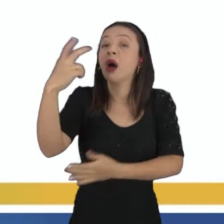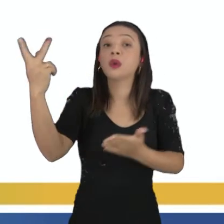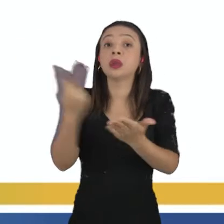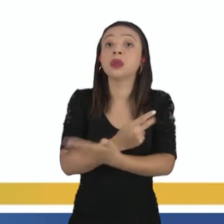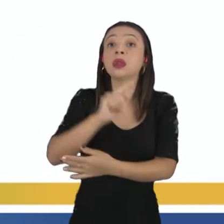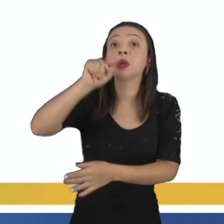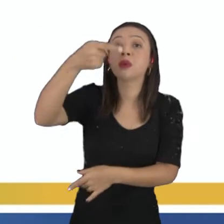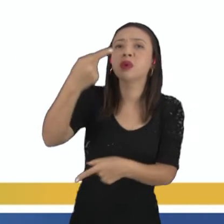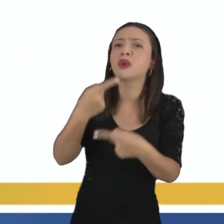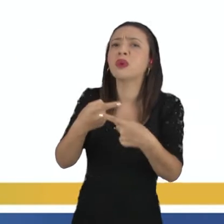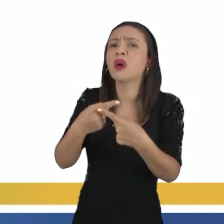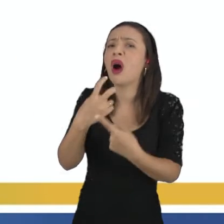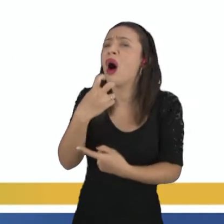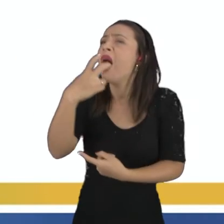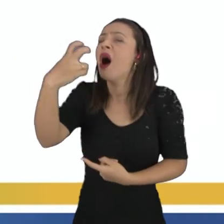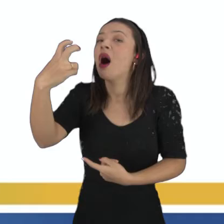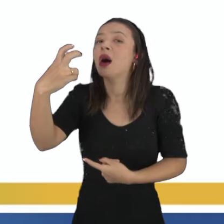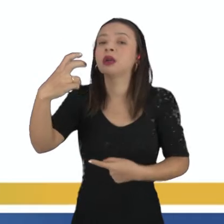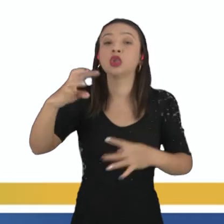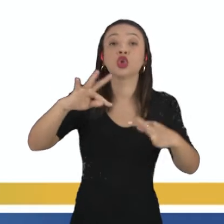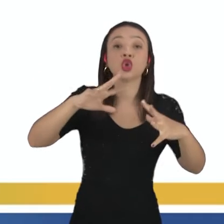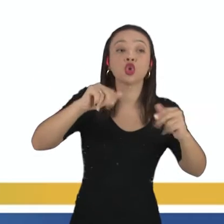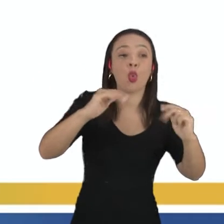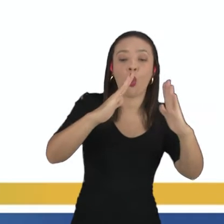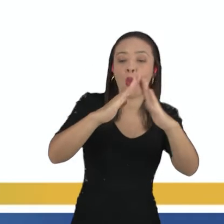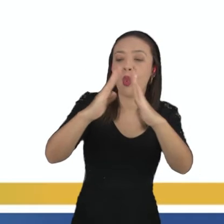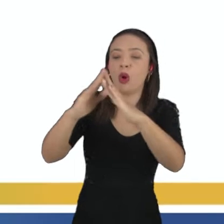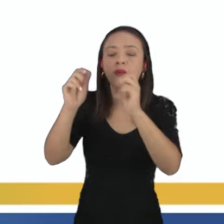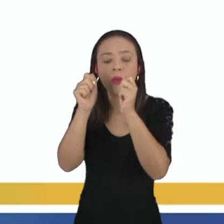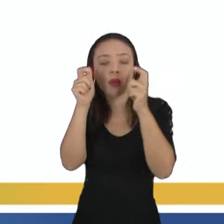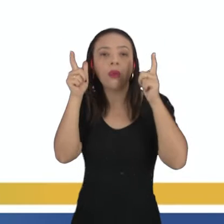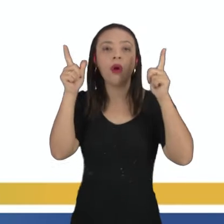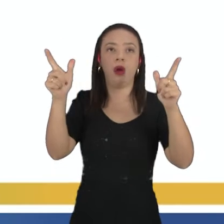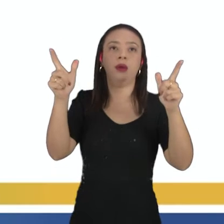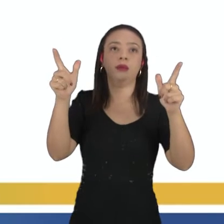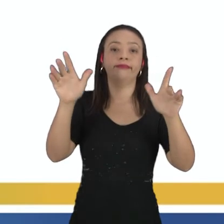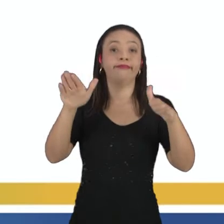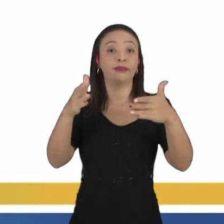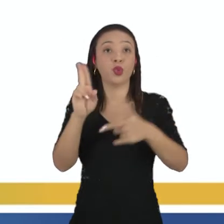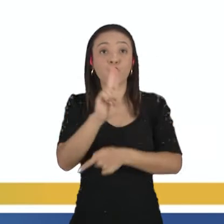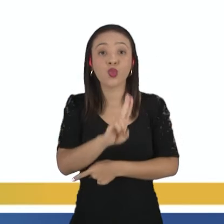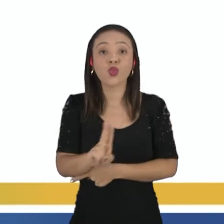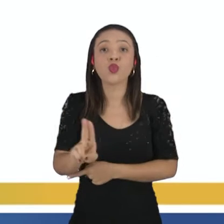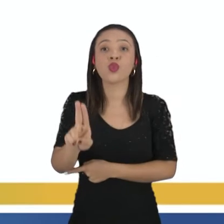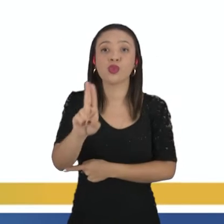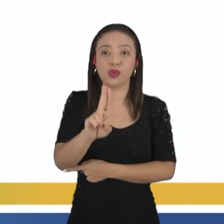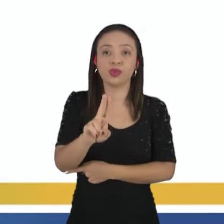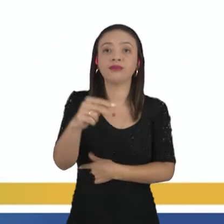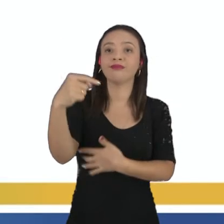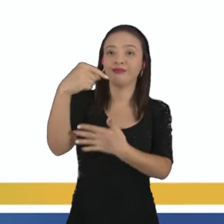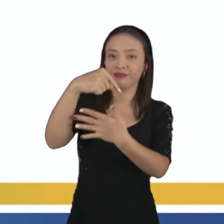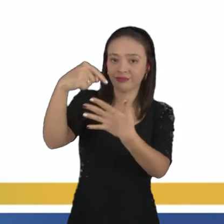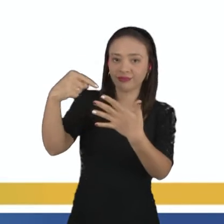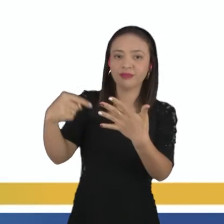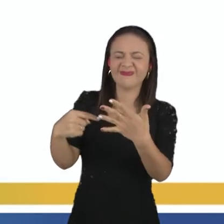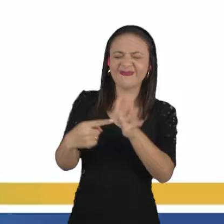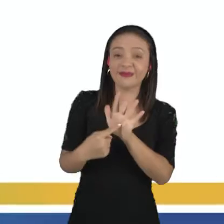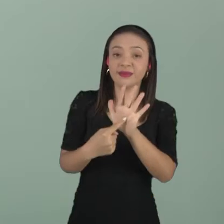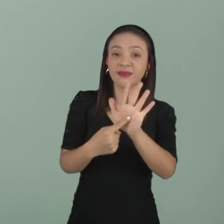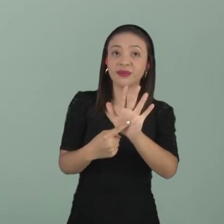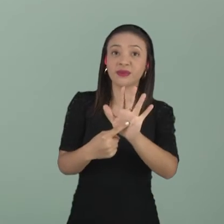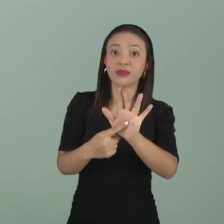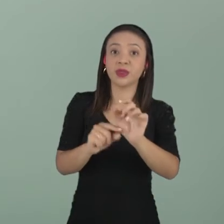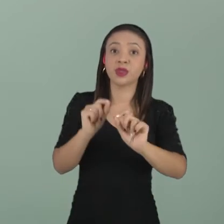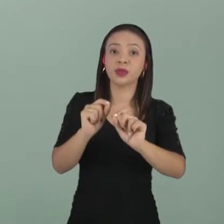como consequência? Acordou toda a vizinhança. Então, ele utiliza o operador para dar esse sentido